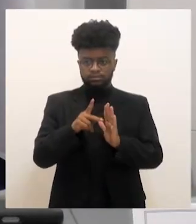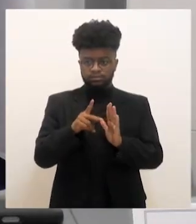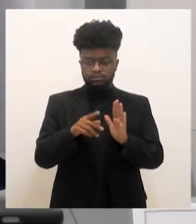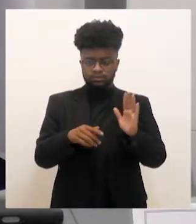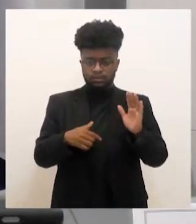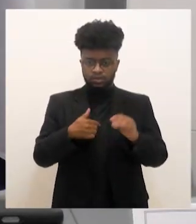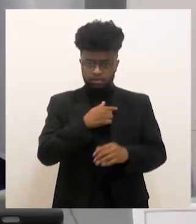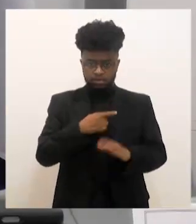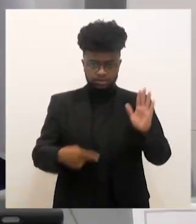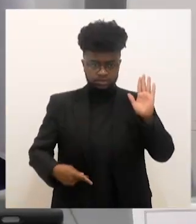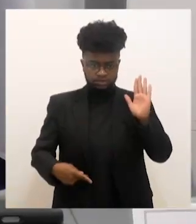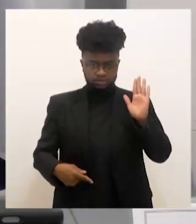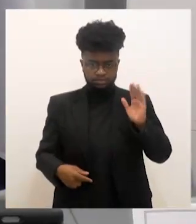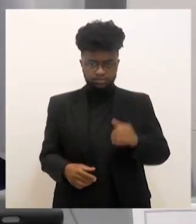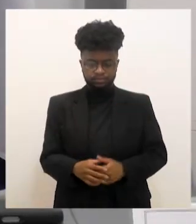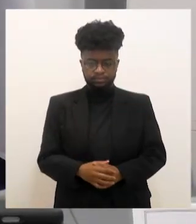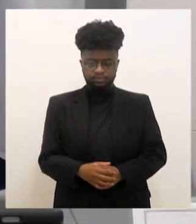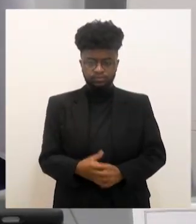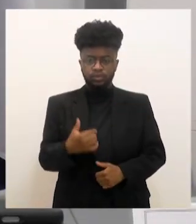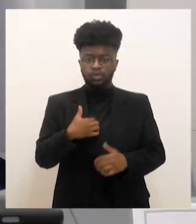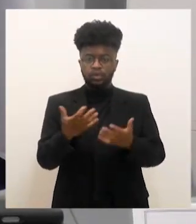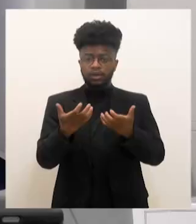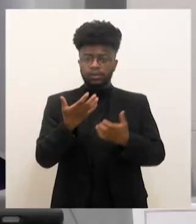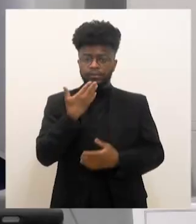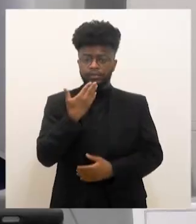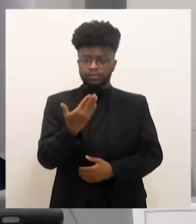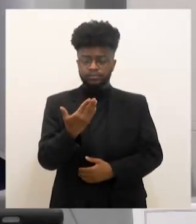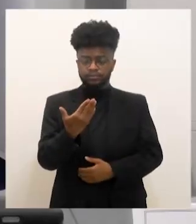pela ordem. Pela ordem, deputado Carlos Mink. Eu queria pedir